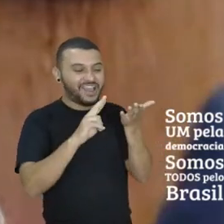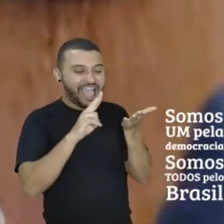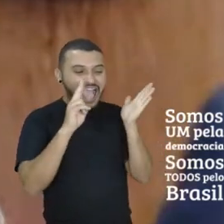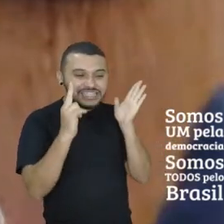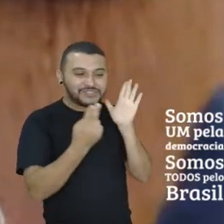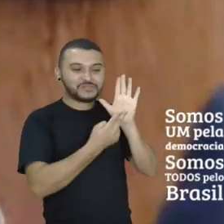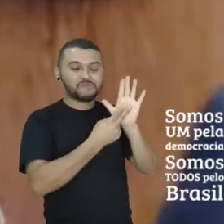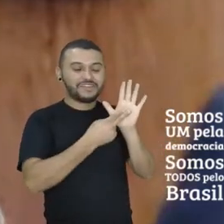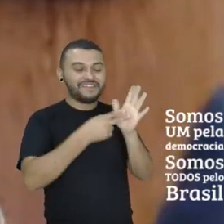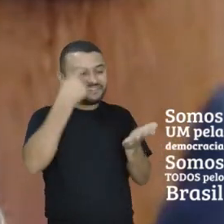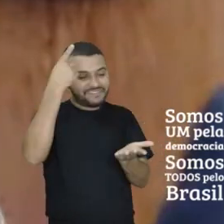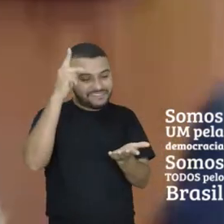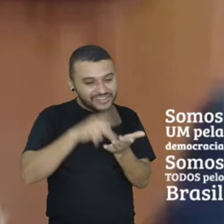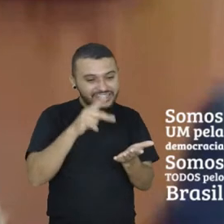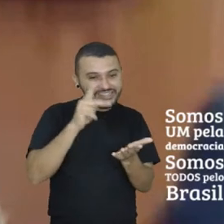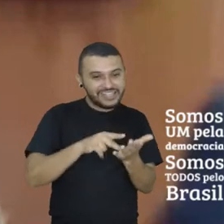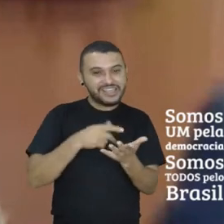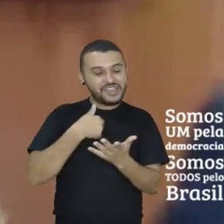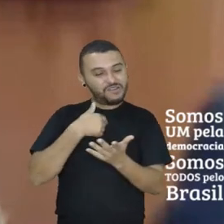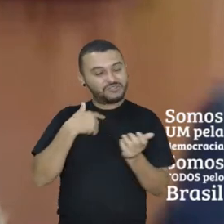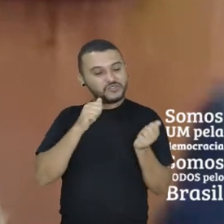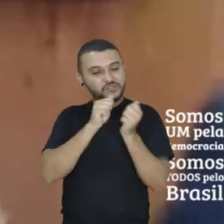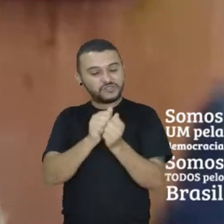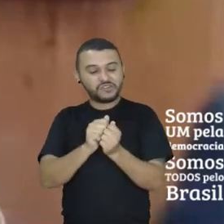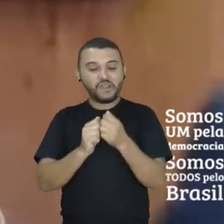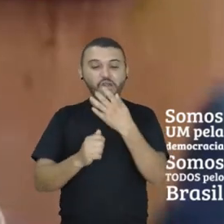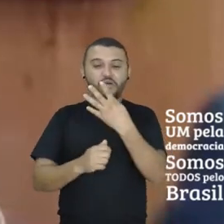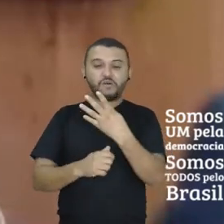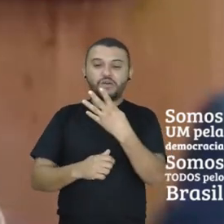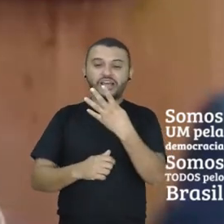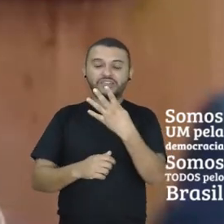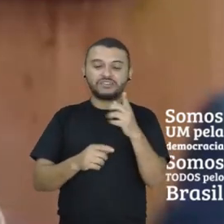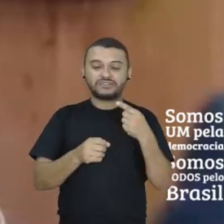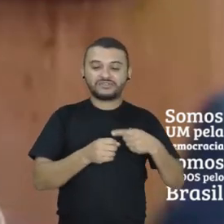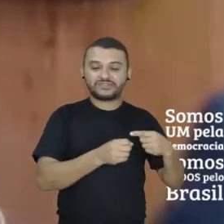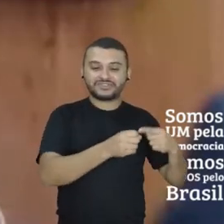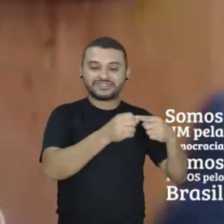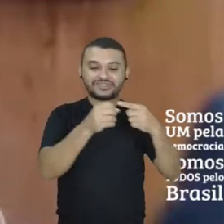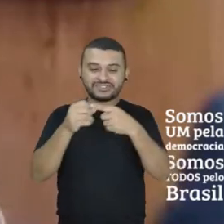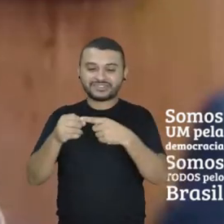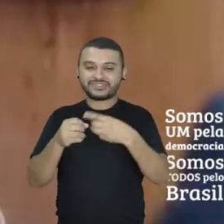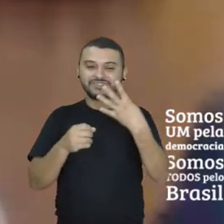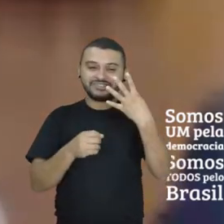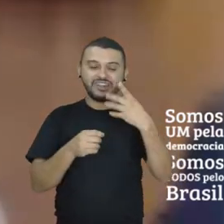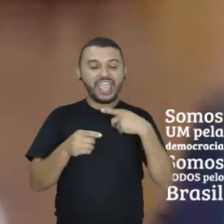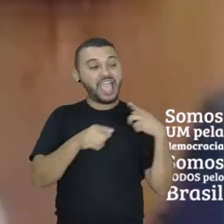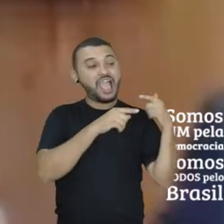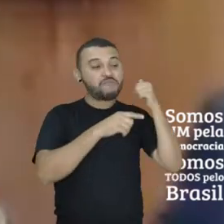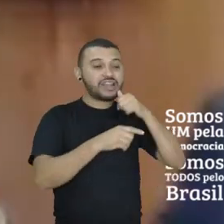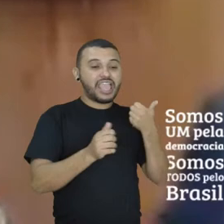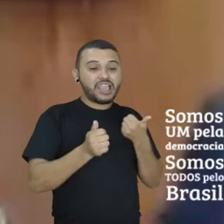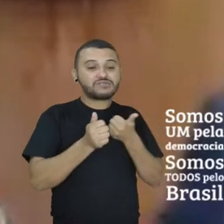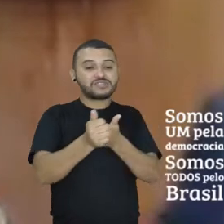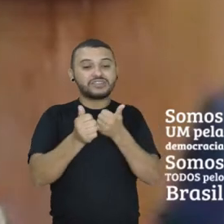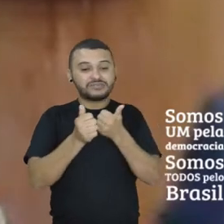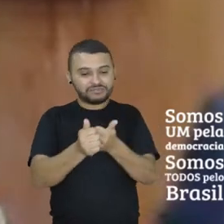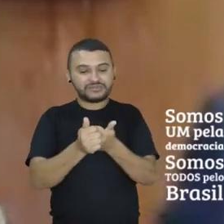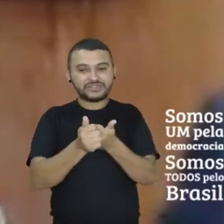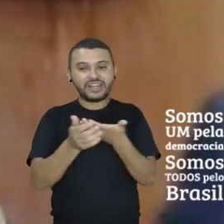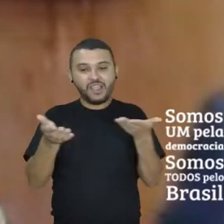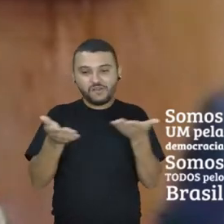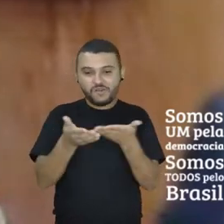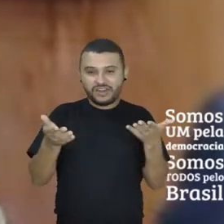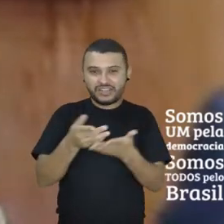comigo. Fizemos lá 4 cidades do Vale do Paraíba e ela acompanhou. Aliás, quero dizer para quem